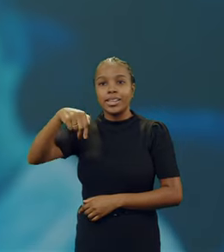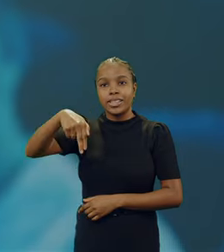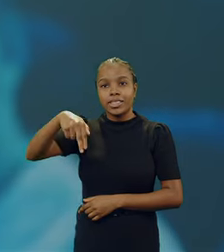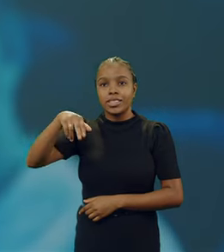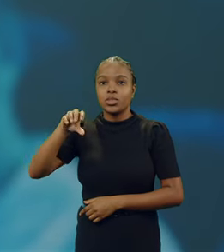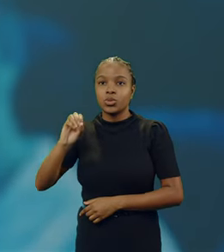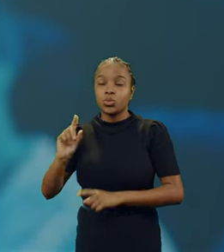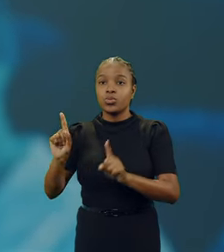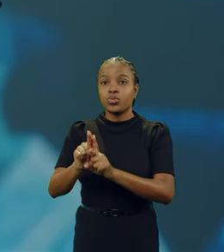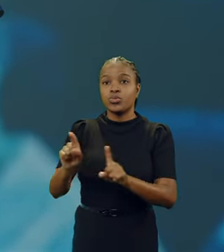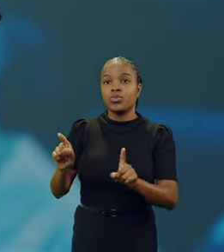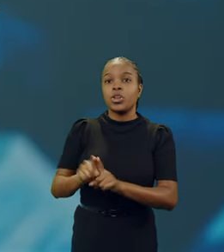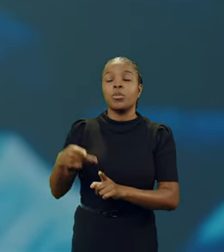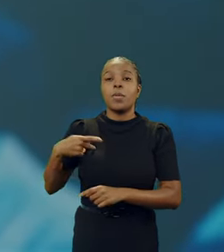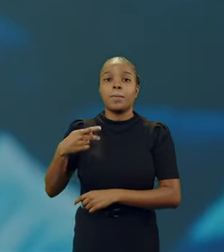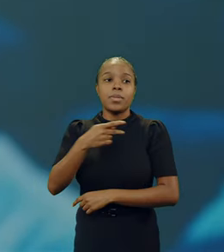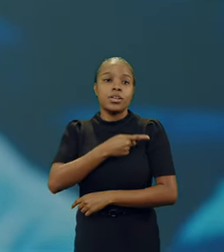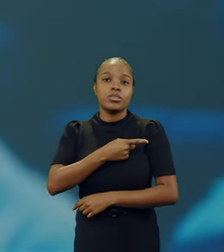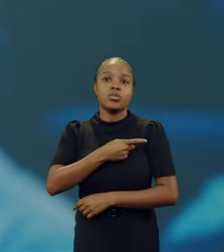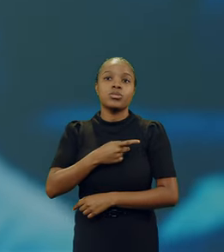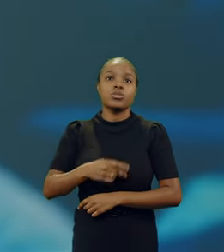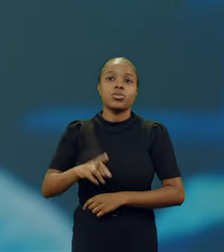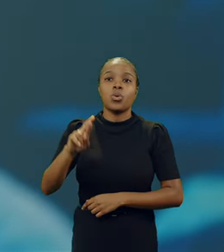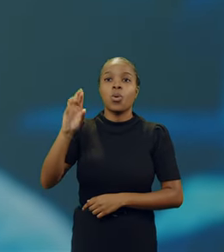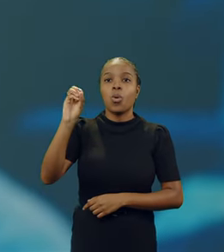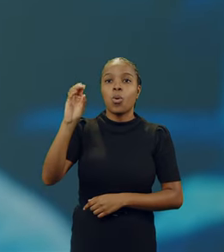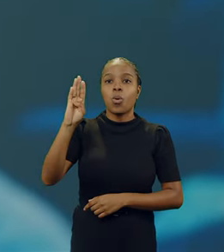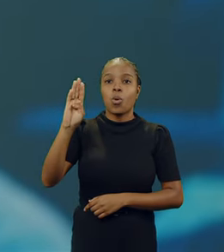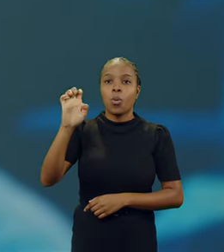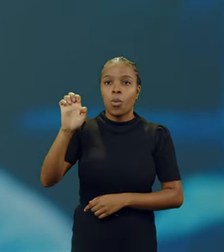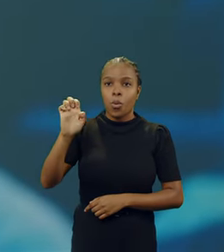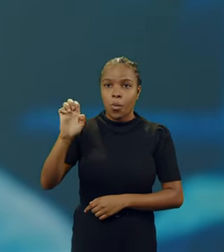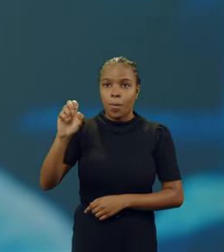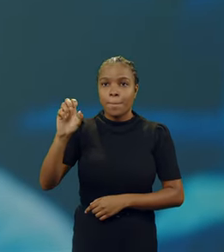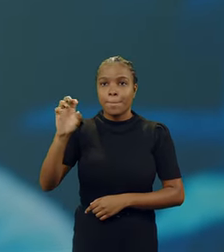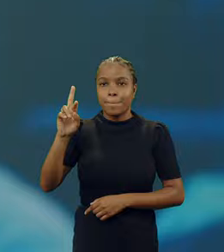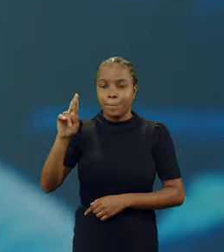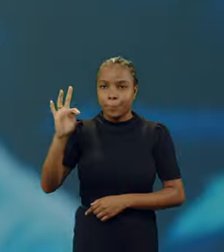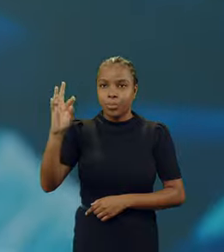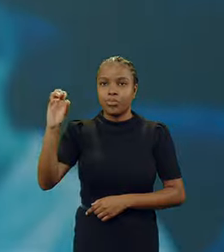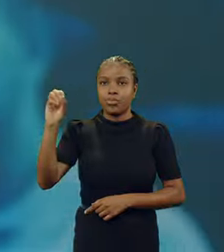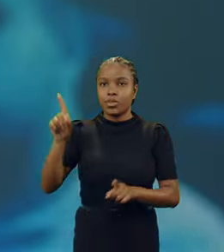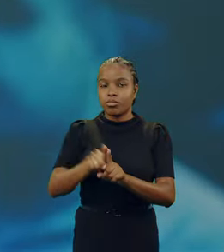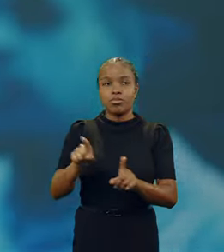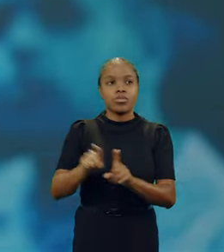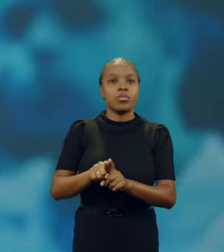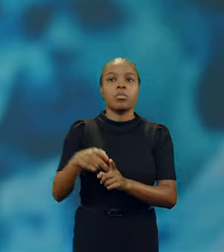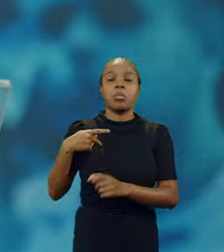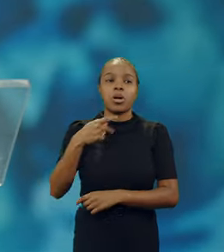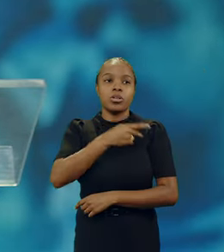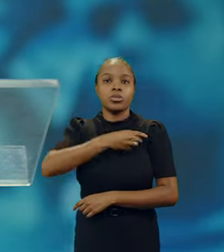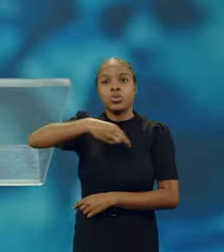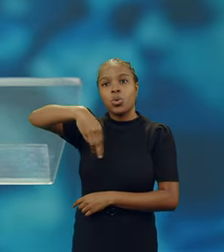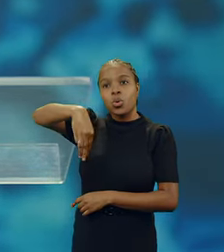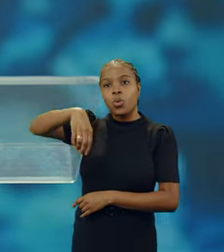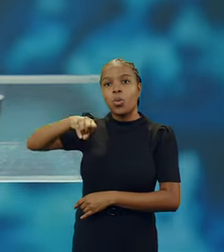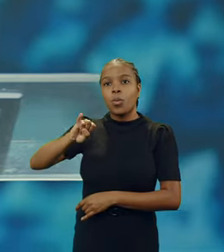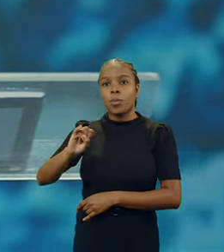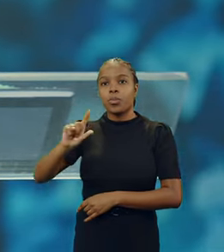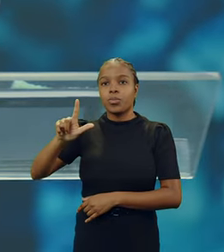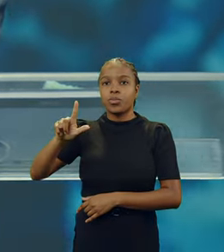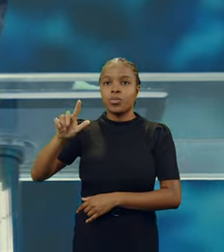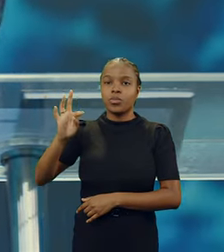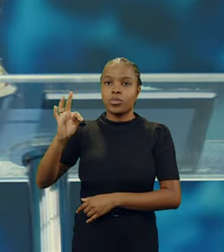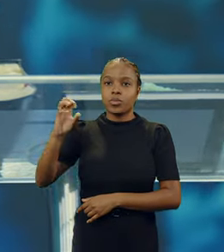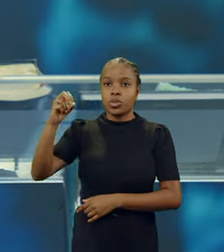Marena, nosso diretor presente, pastor Milton, Deus abençoe. E a todos